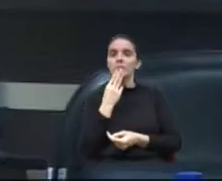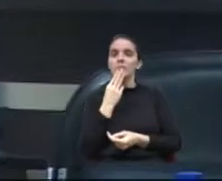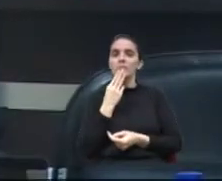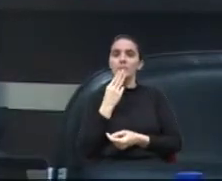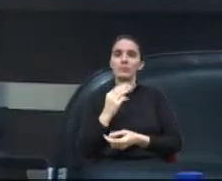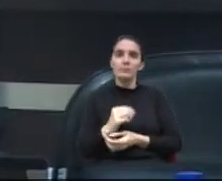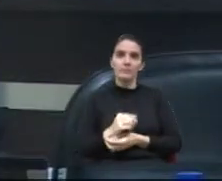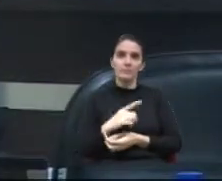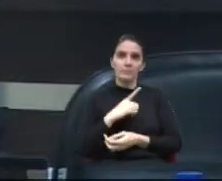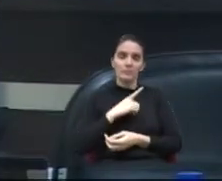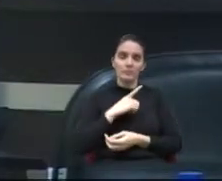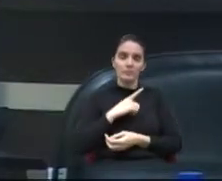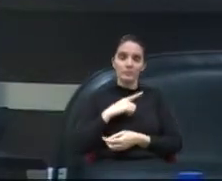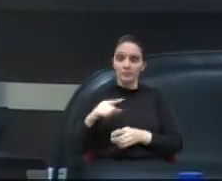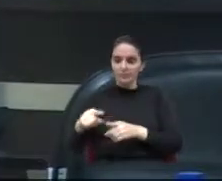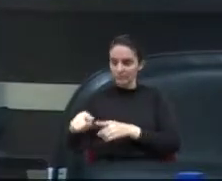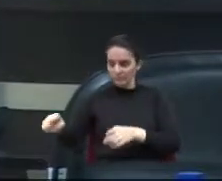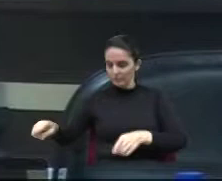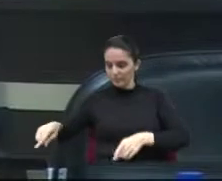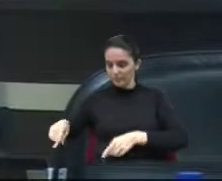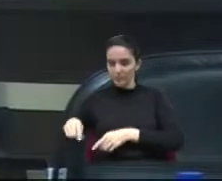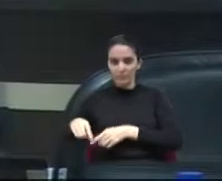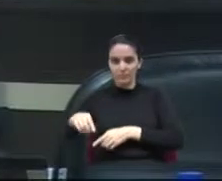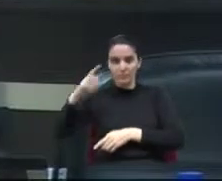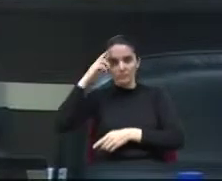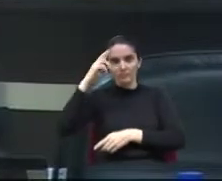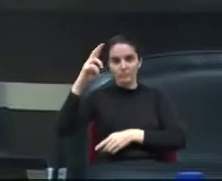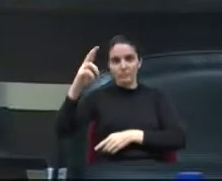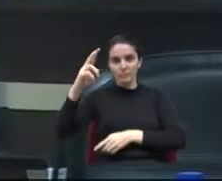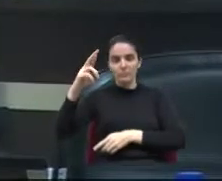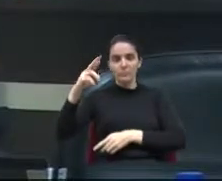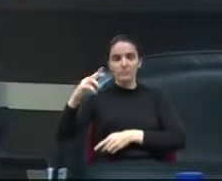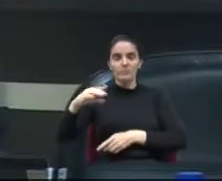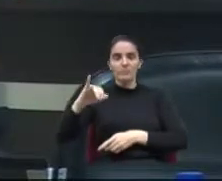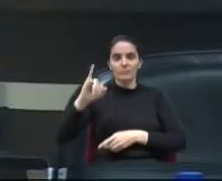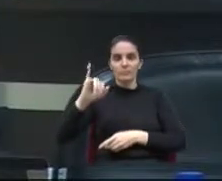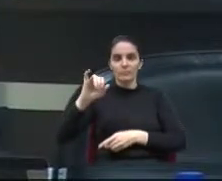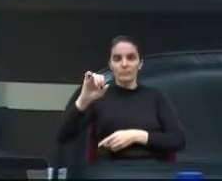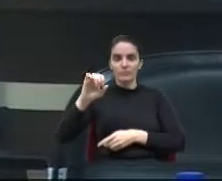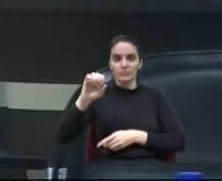tenho dentro do meu gabinete o chefe e gabinete, doutor Israel, um